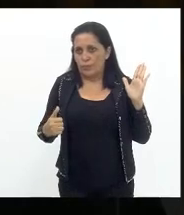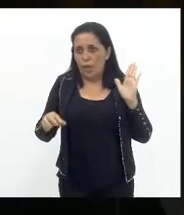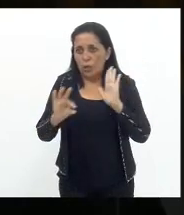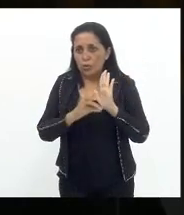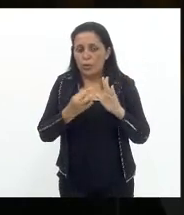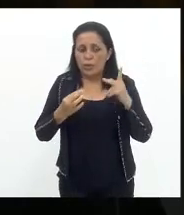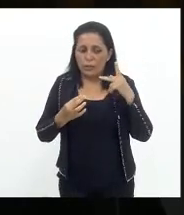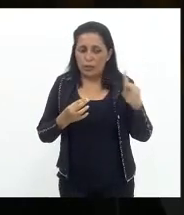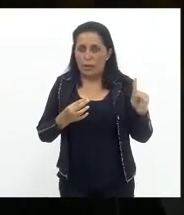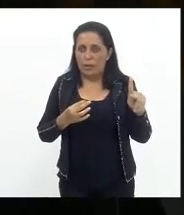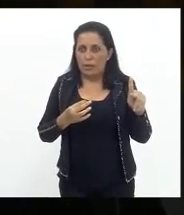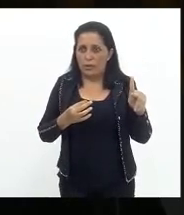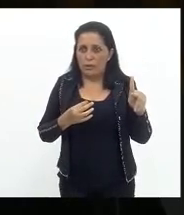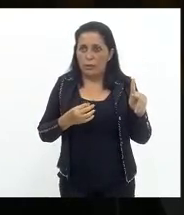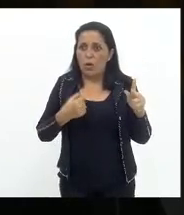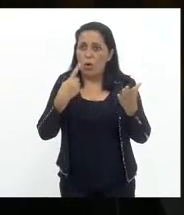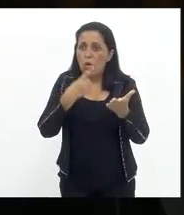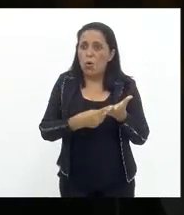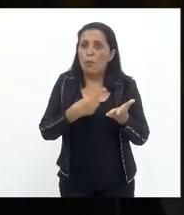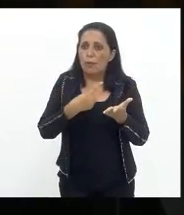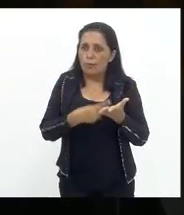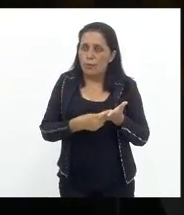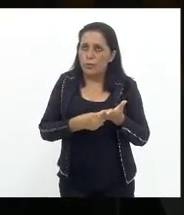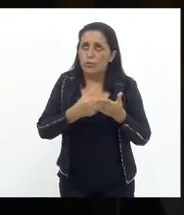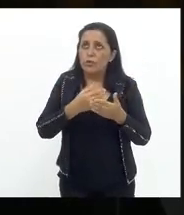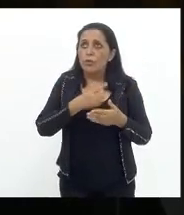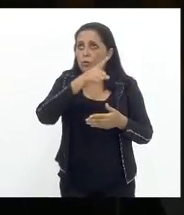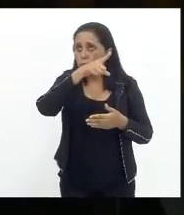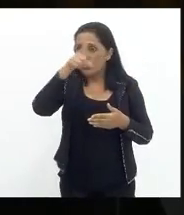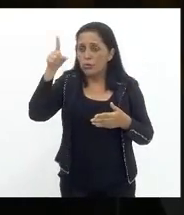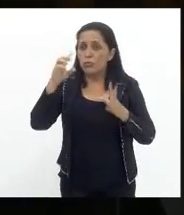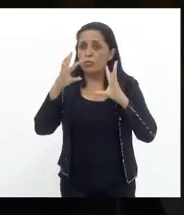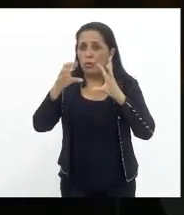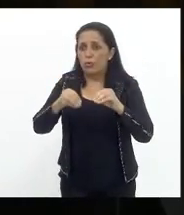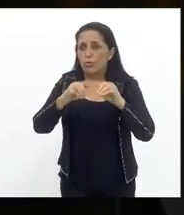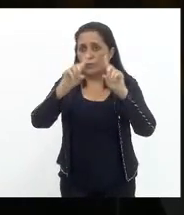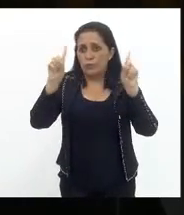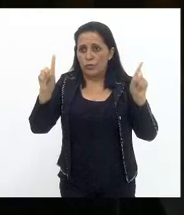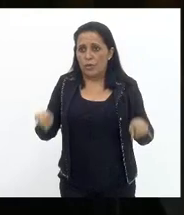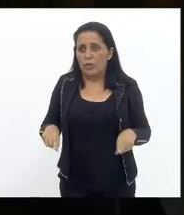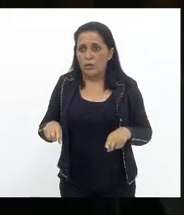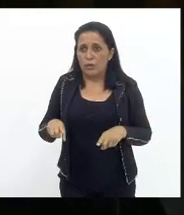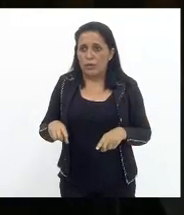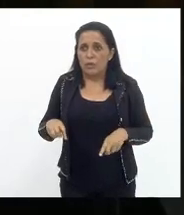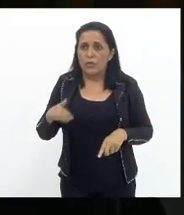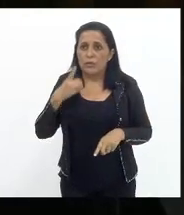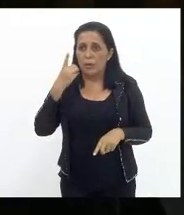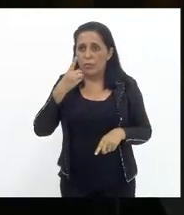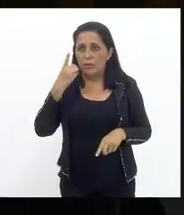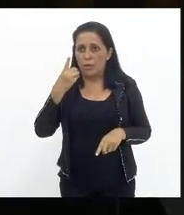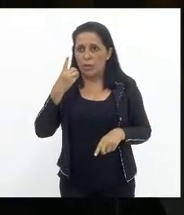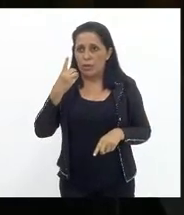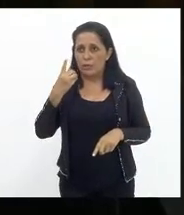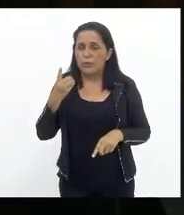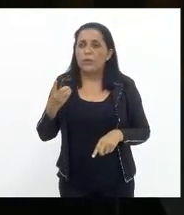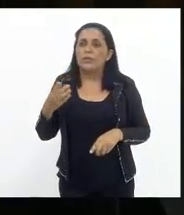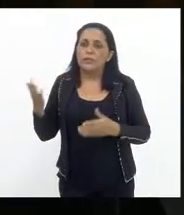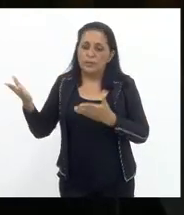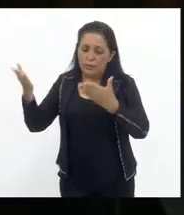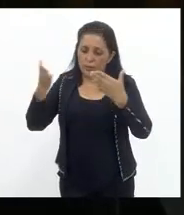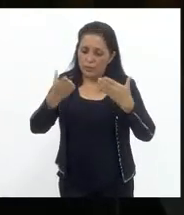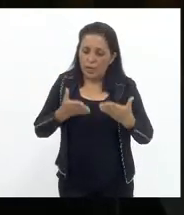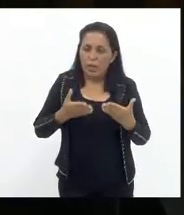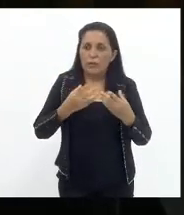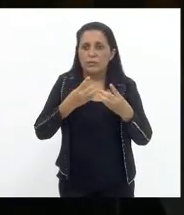gesto de compromisso com os senhores e senhoras, o deputado Coronel Salema traz a discussão de volta à